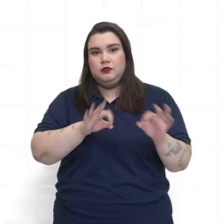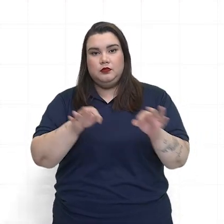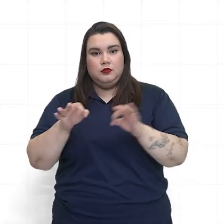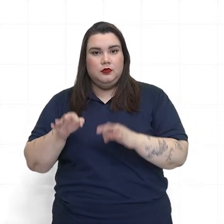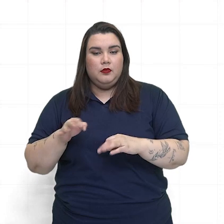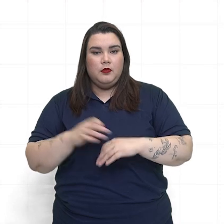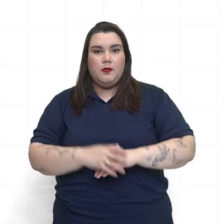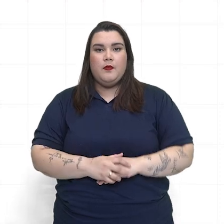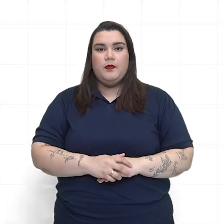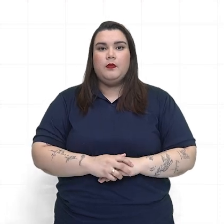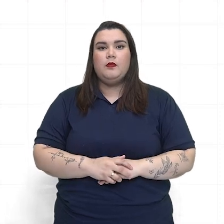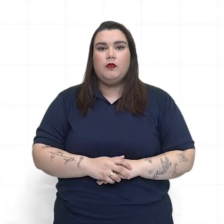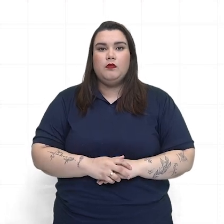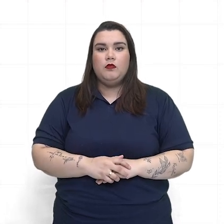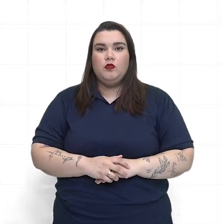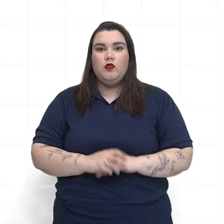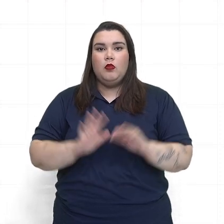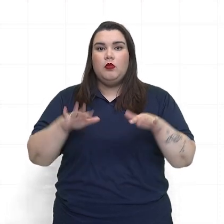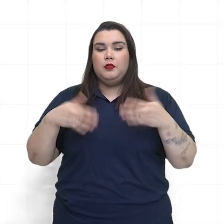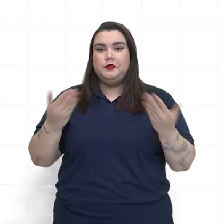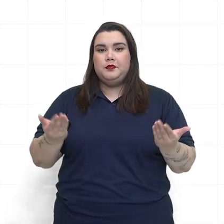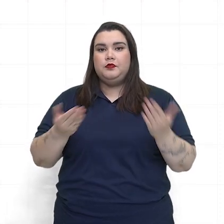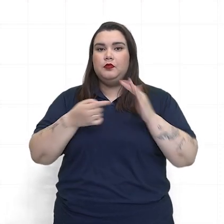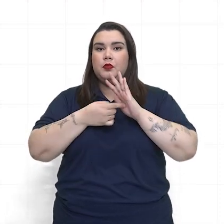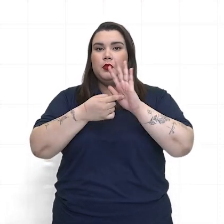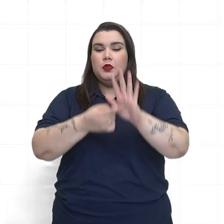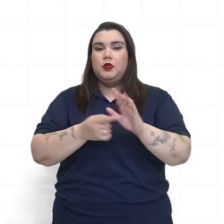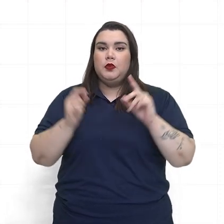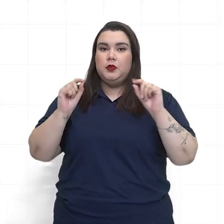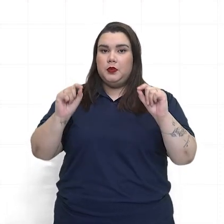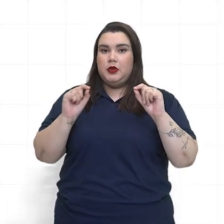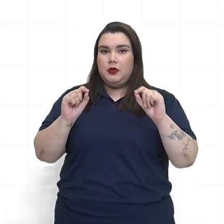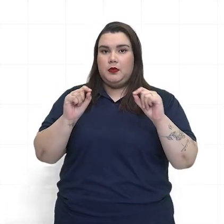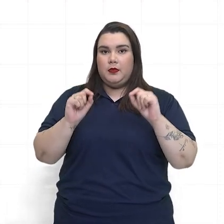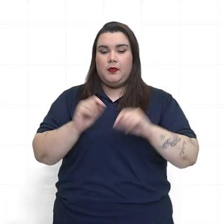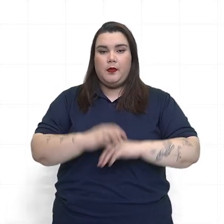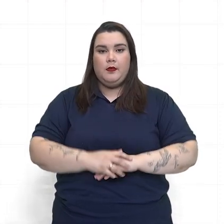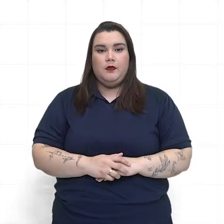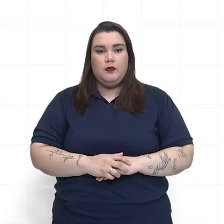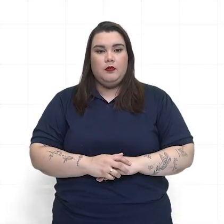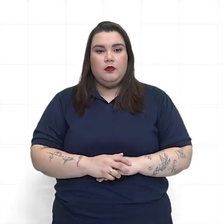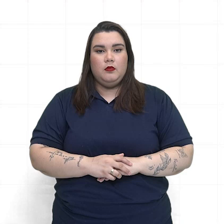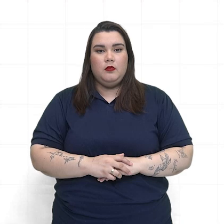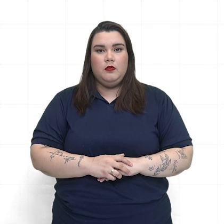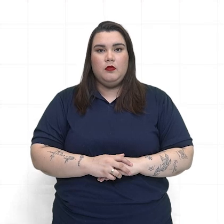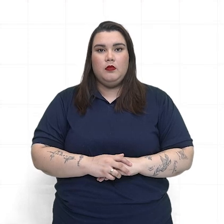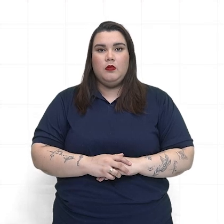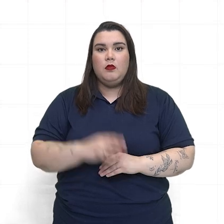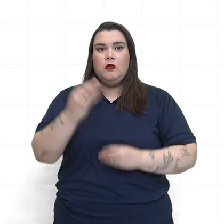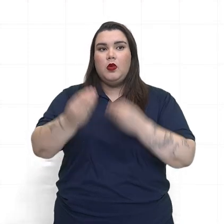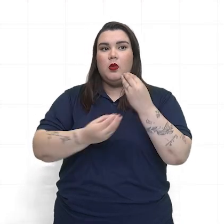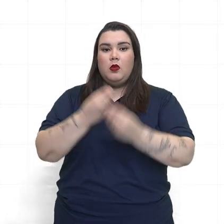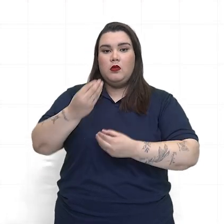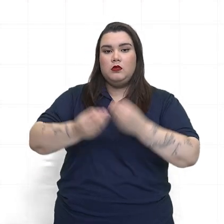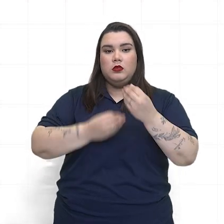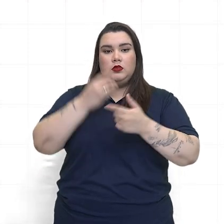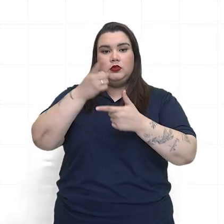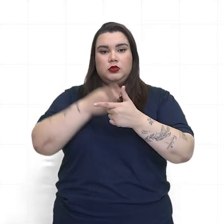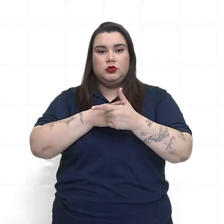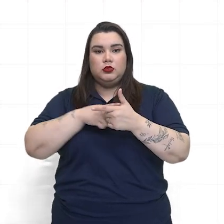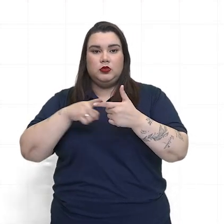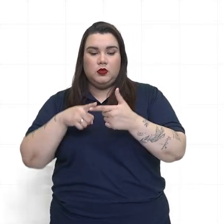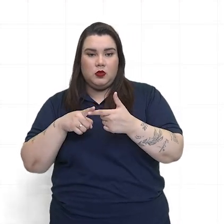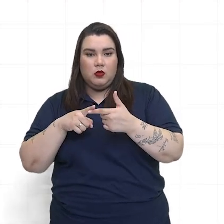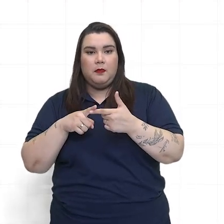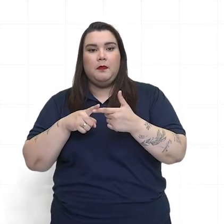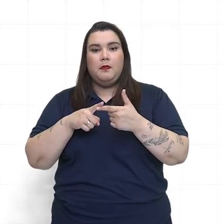envolvidas. Então, vejamos o seguinte: como dividir, certo,